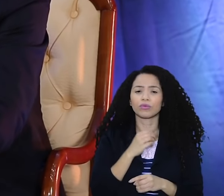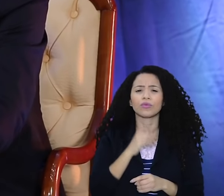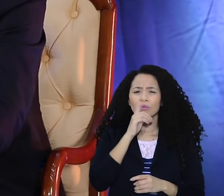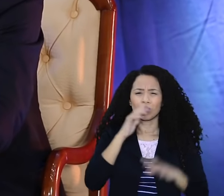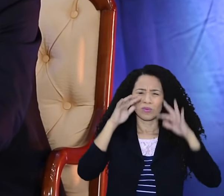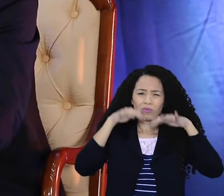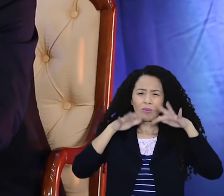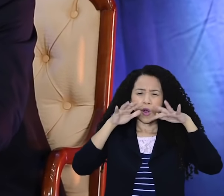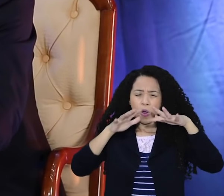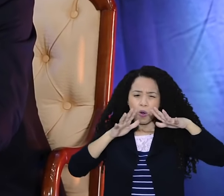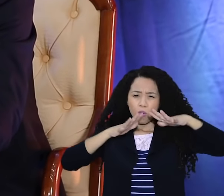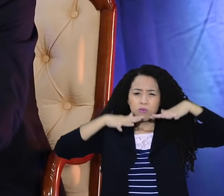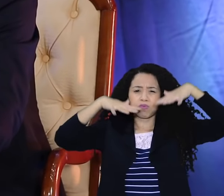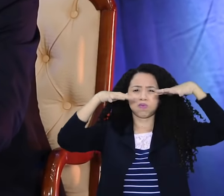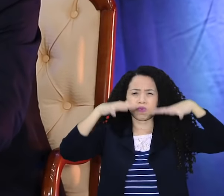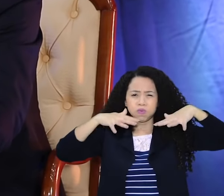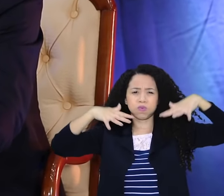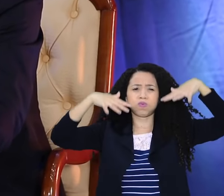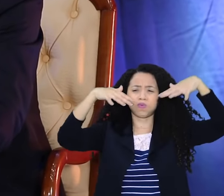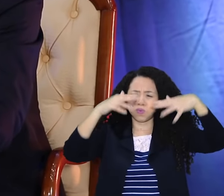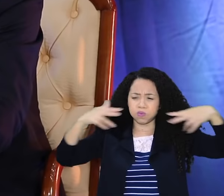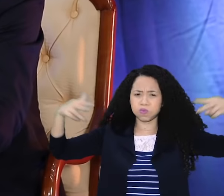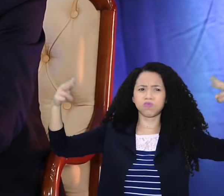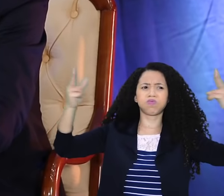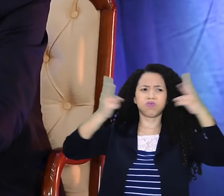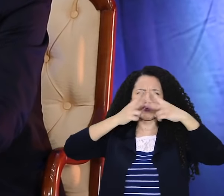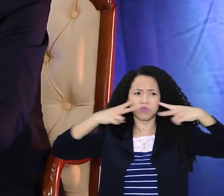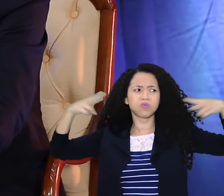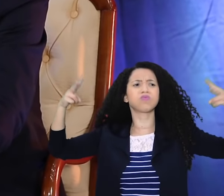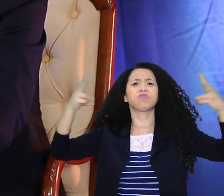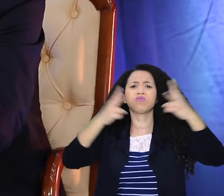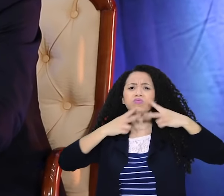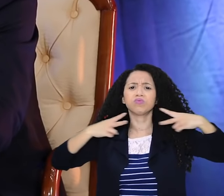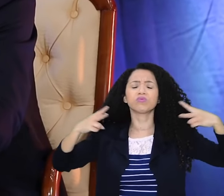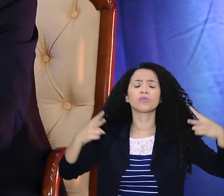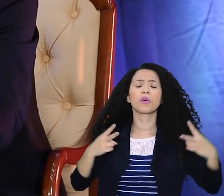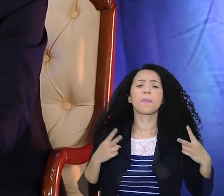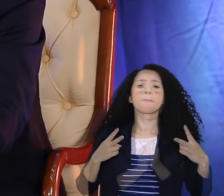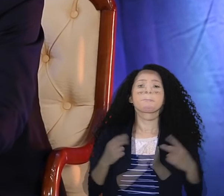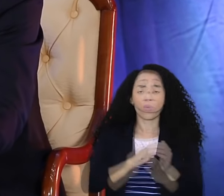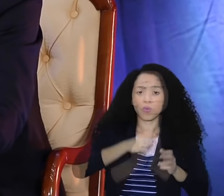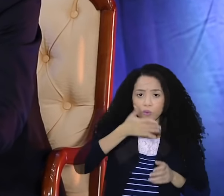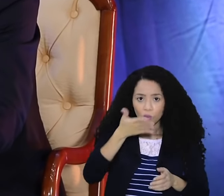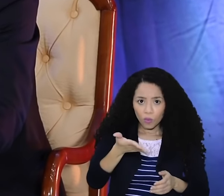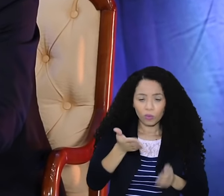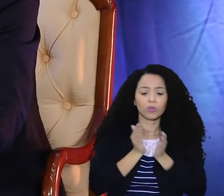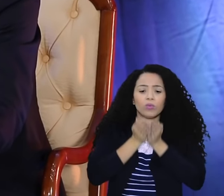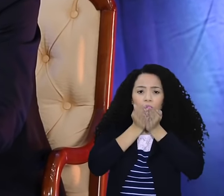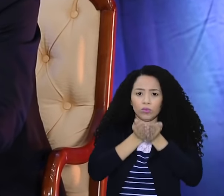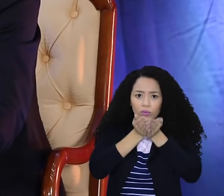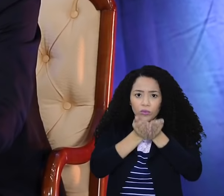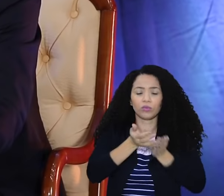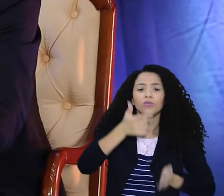o mar começava a empolar-se, agitado pelo vento rijo que soprava. Tendo navegado